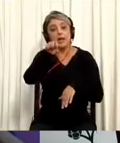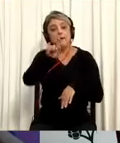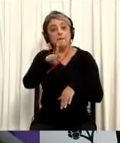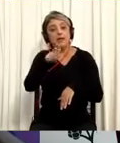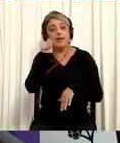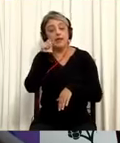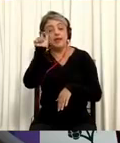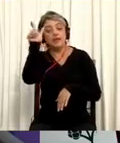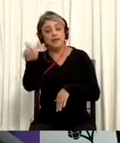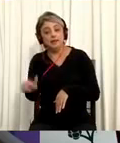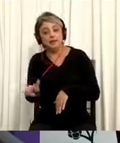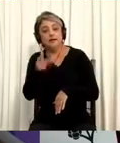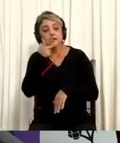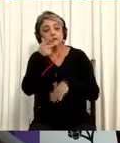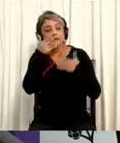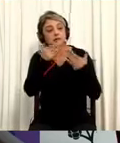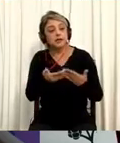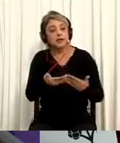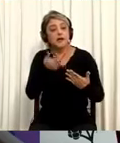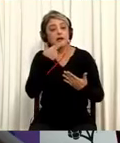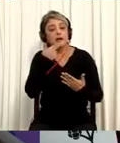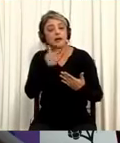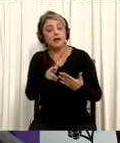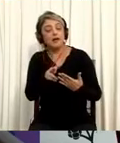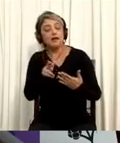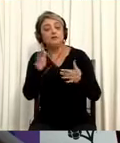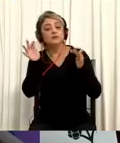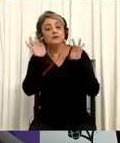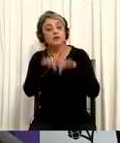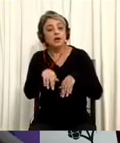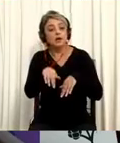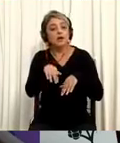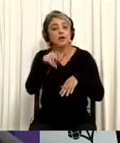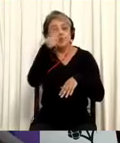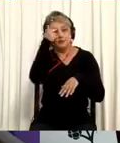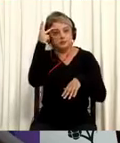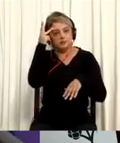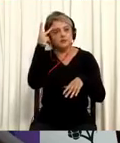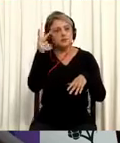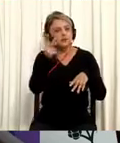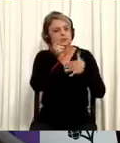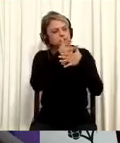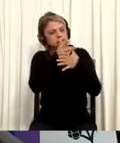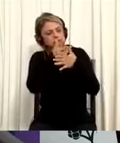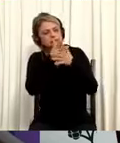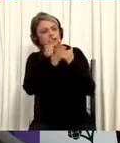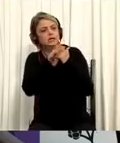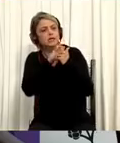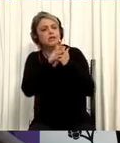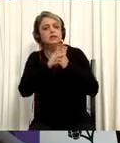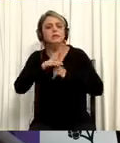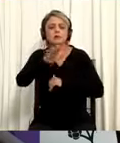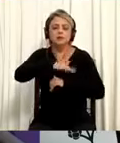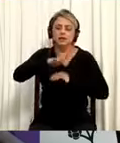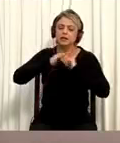você falasse aí, deixasse o recado final para as pessoas que nos assistem e também para a categoria dos